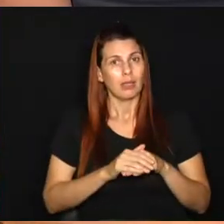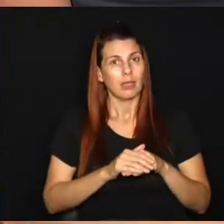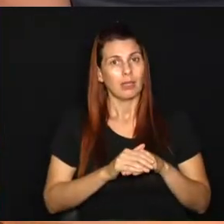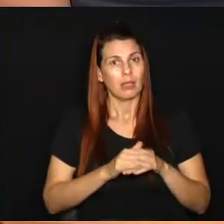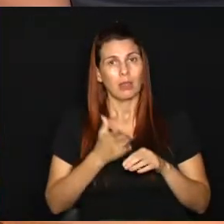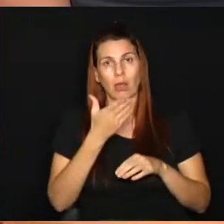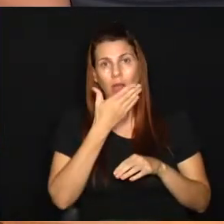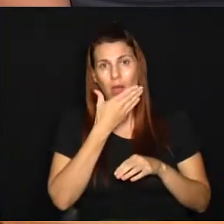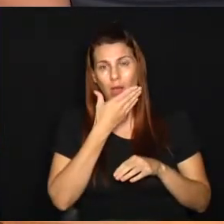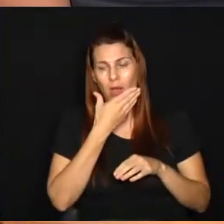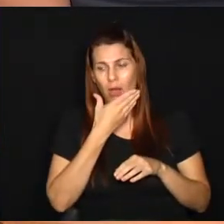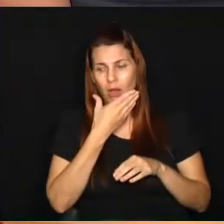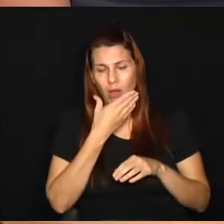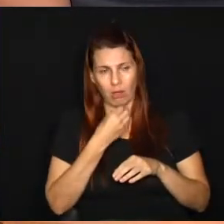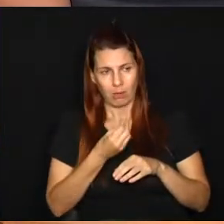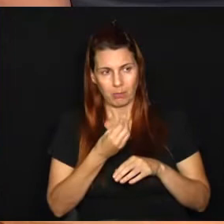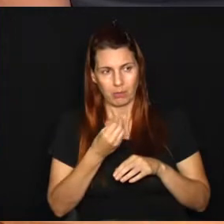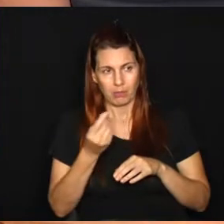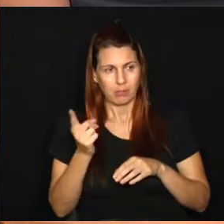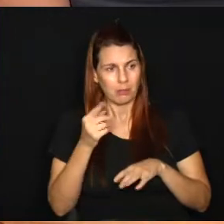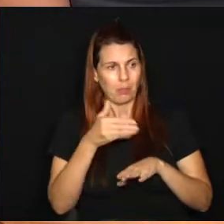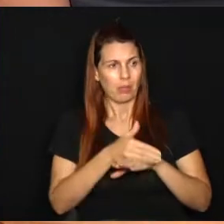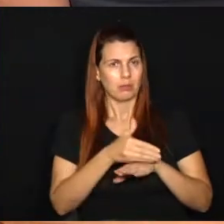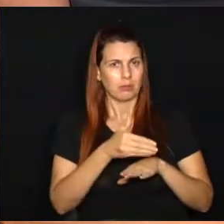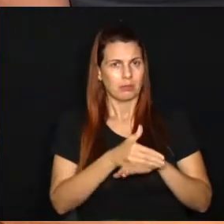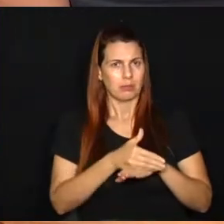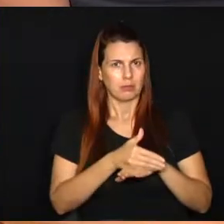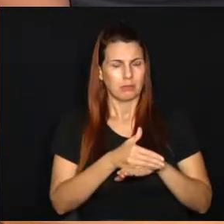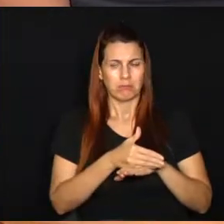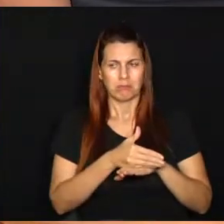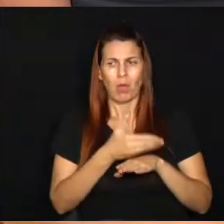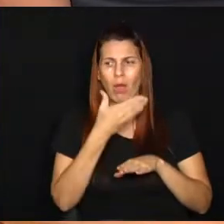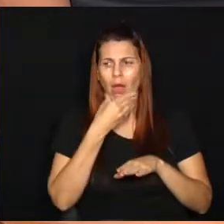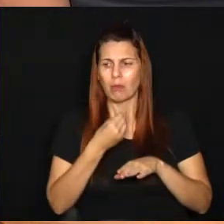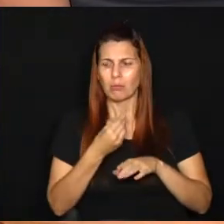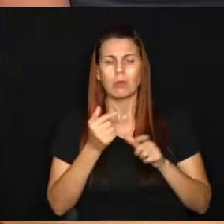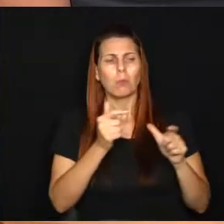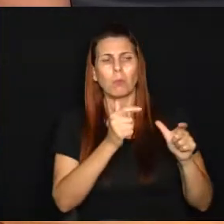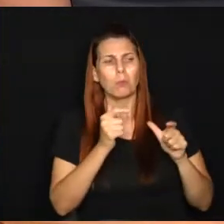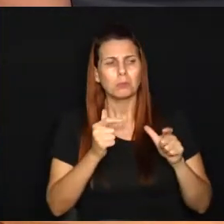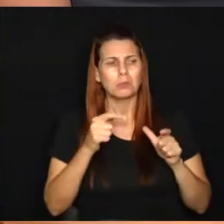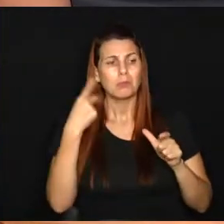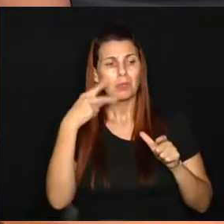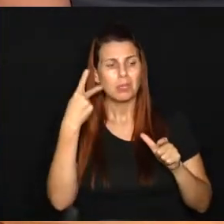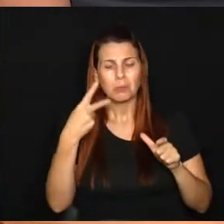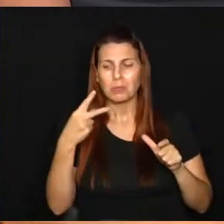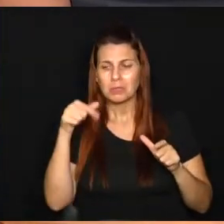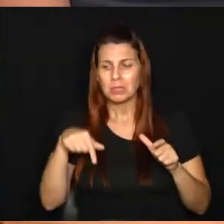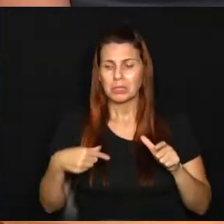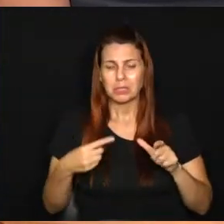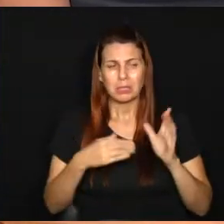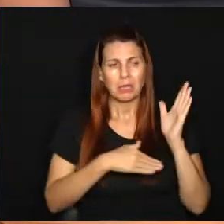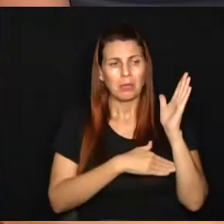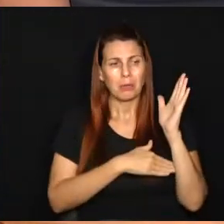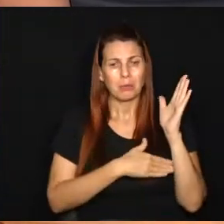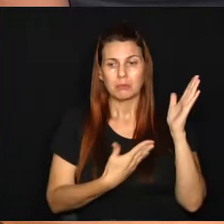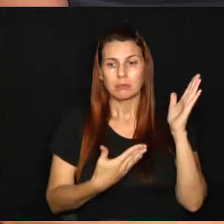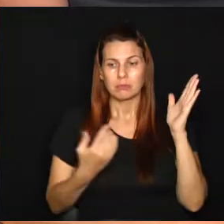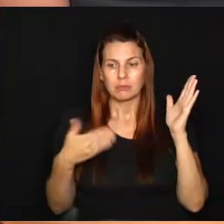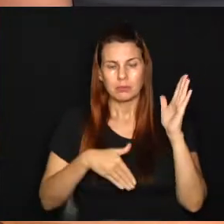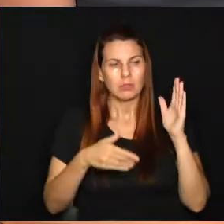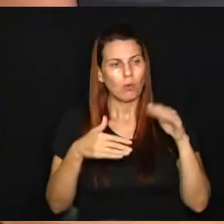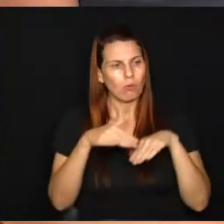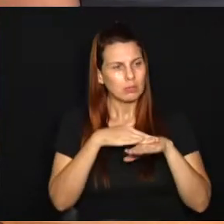gente só ter uma vereadora mulher na Câmara. Então, cadê os homens da Câmara presentes na Câmara para poder debater junto com a gente?